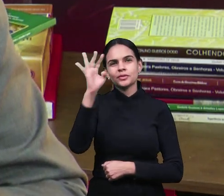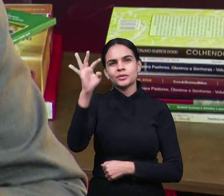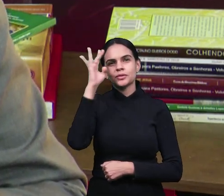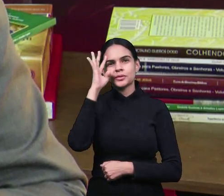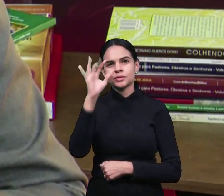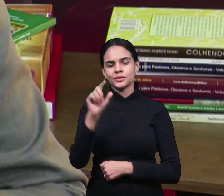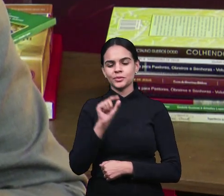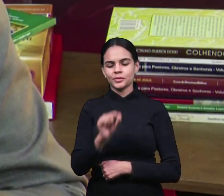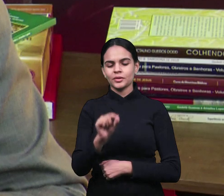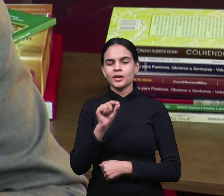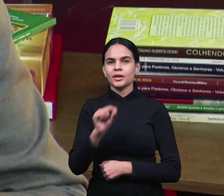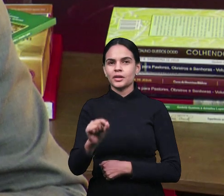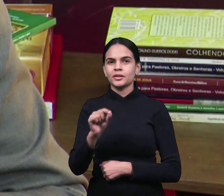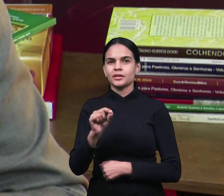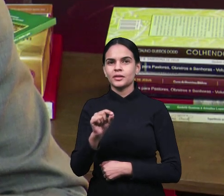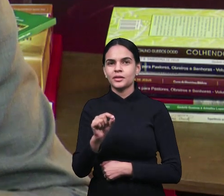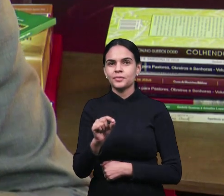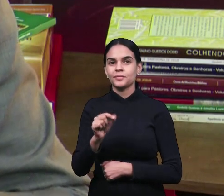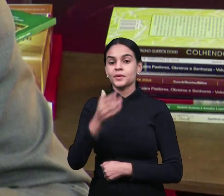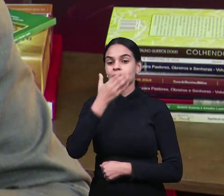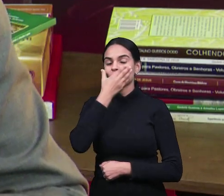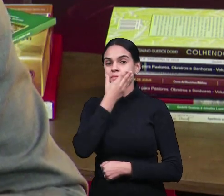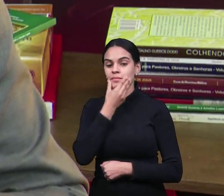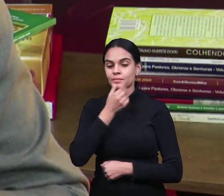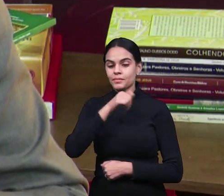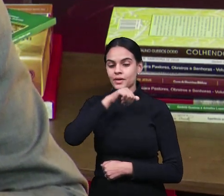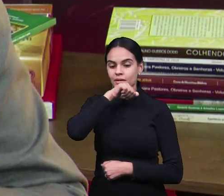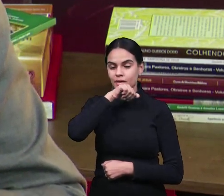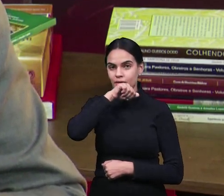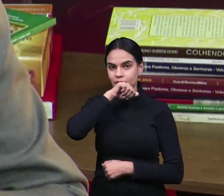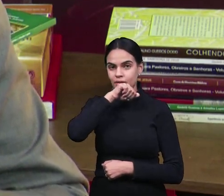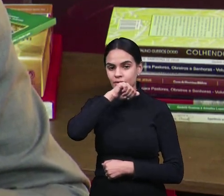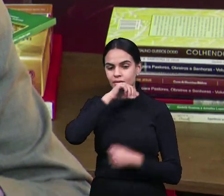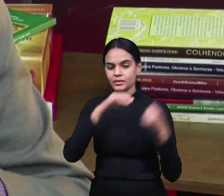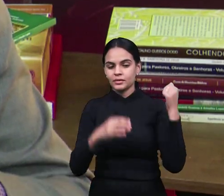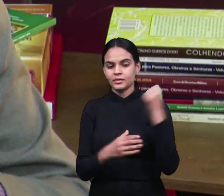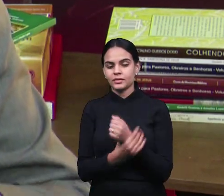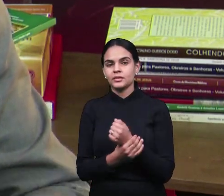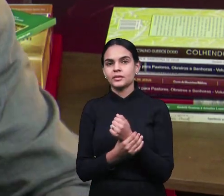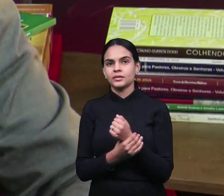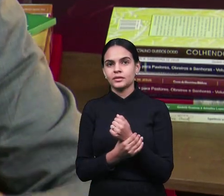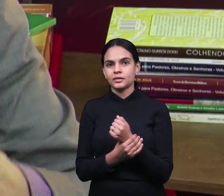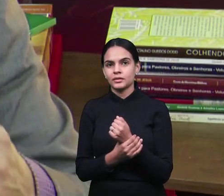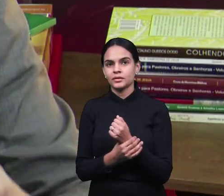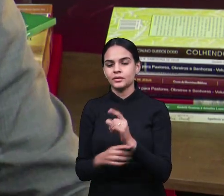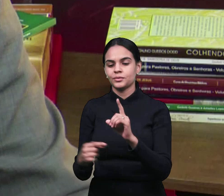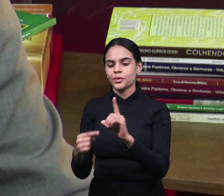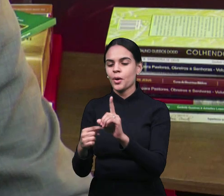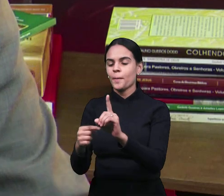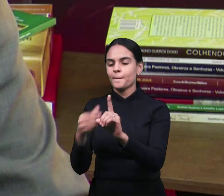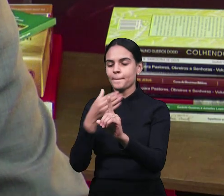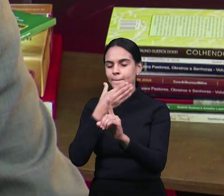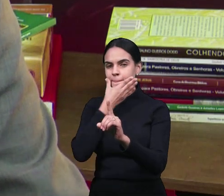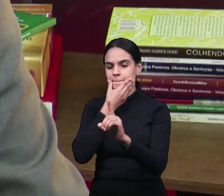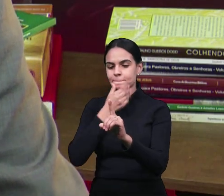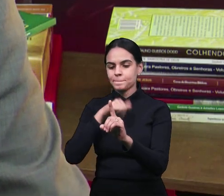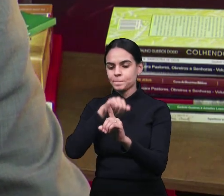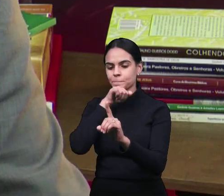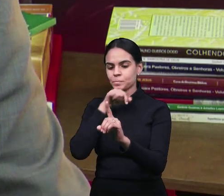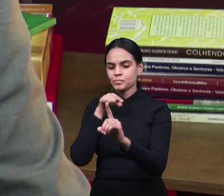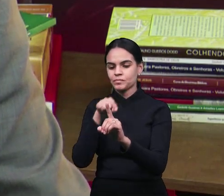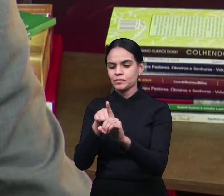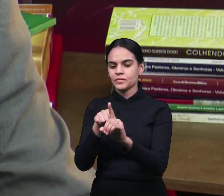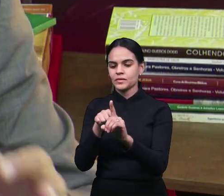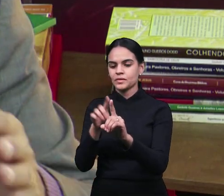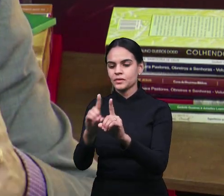o pai e o filho, né, Abraão e Isaque à frente, porque era o normal, né, os senhores ali, eles eram os donos da